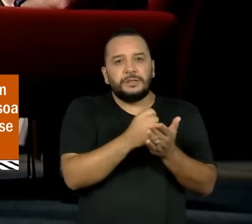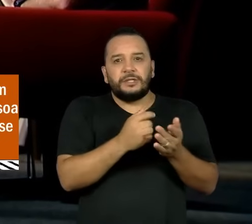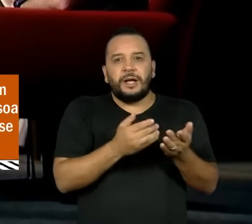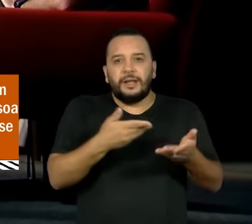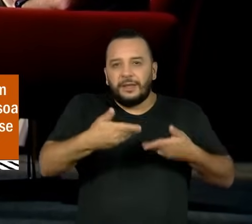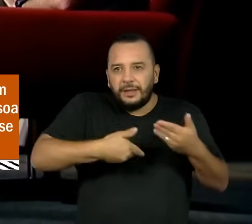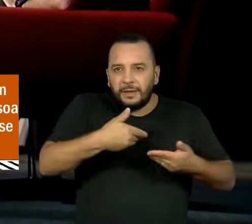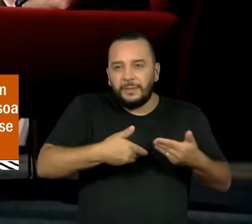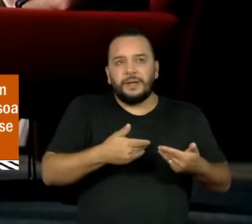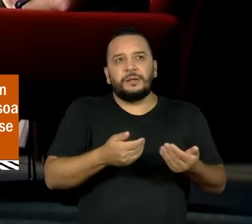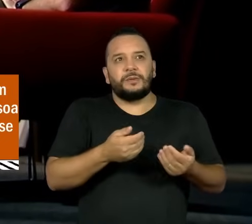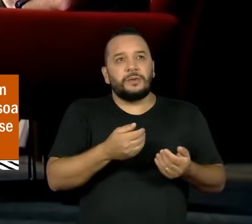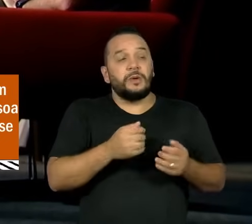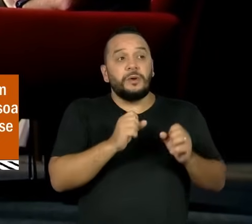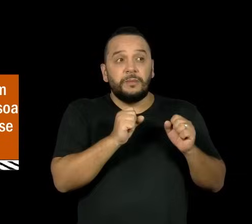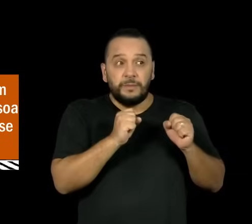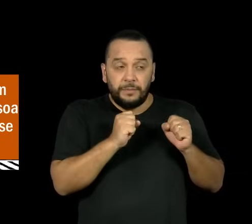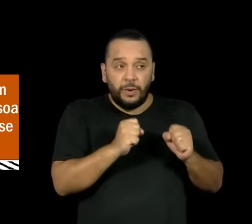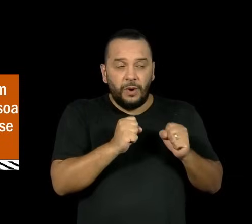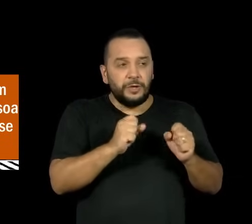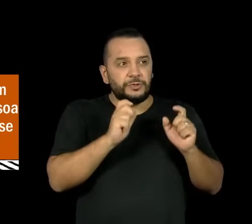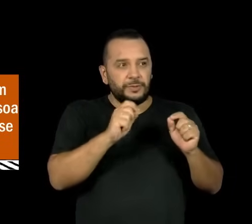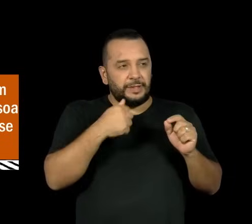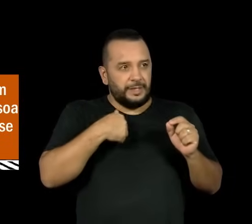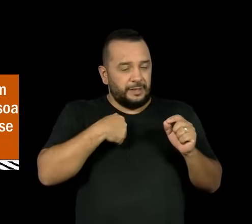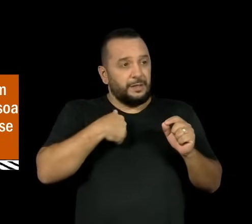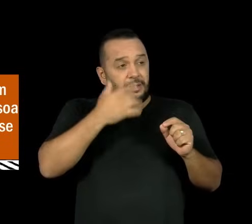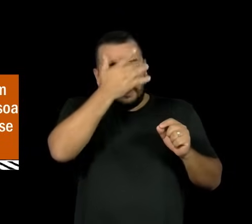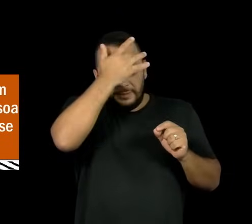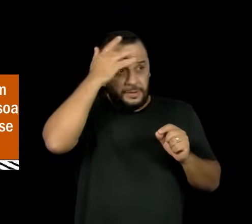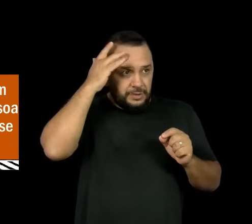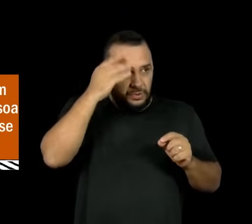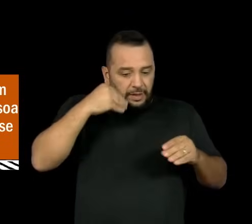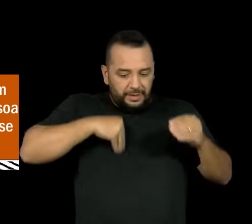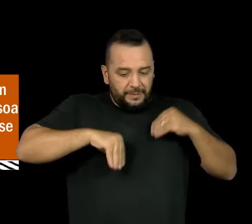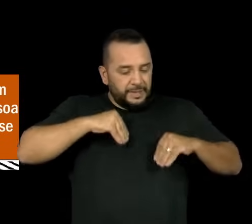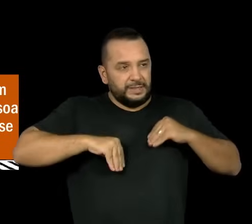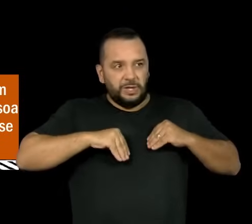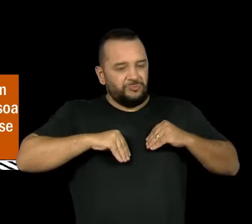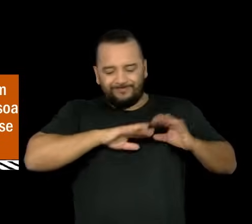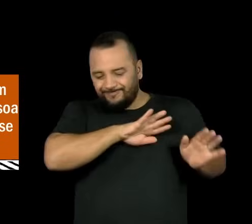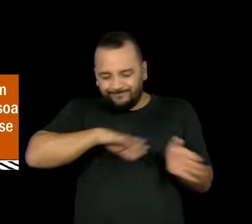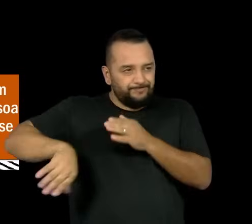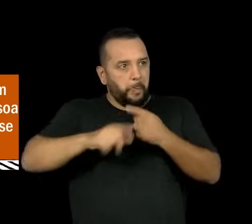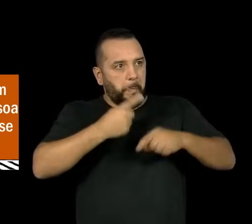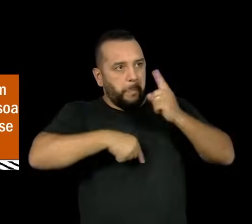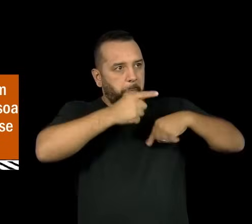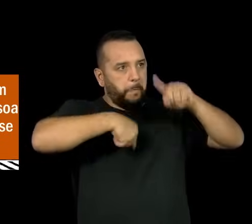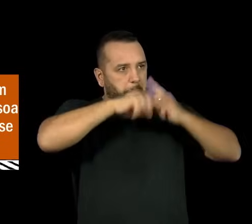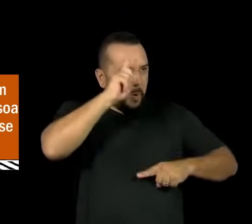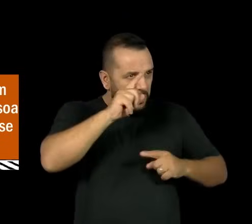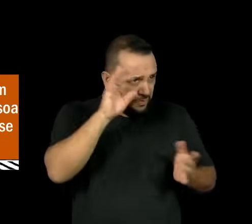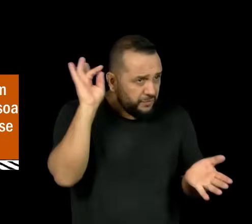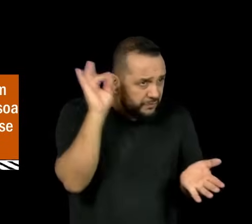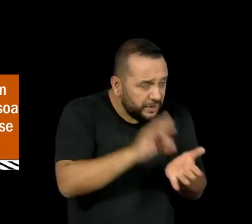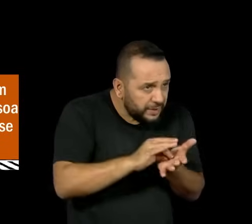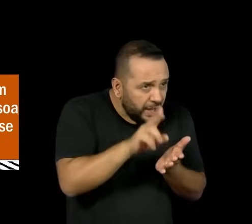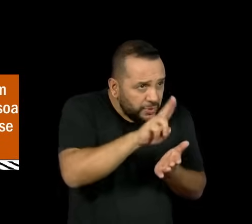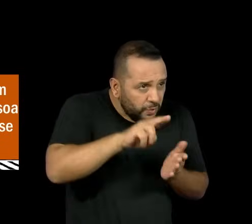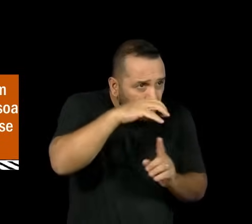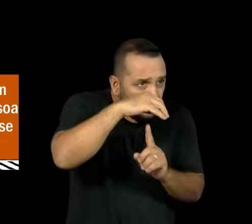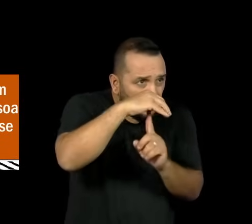especialistas, podem virar uma chave para a pessoa sair da depressão profunda. Isso é mesmo possível?